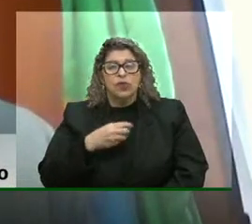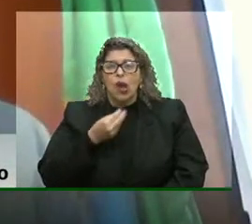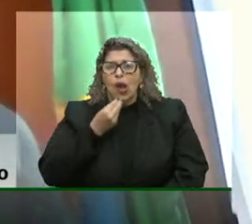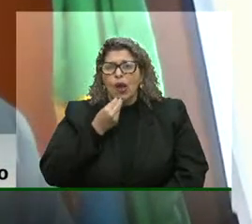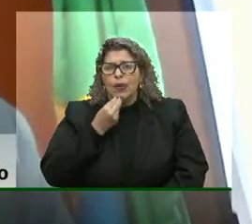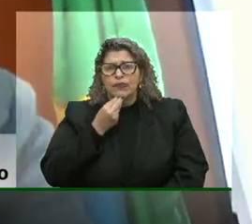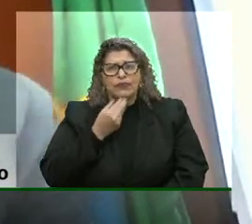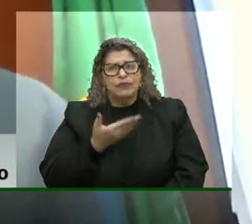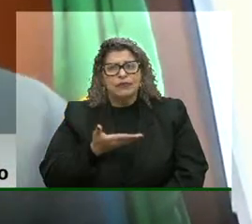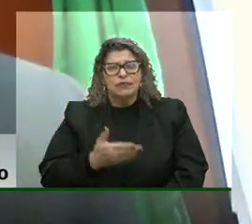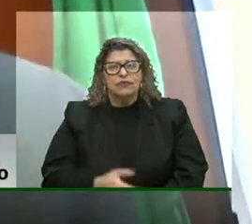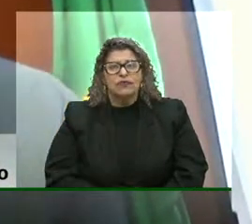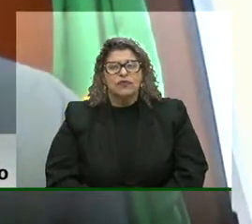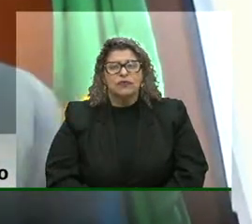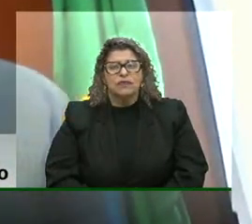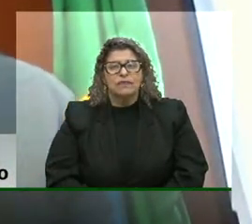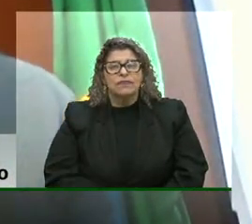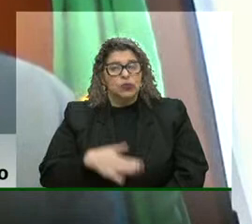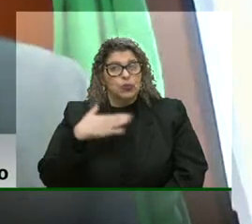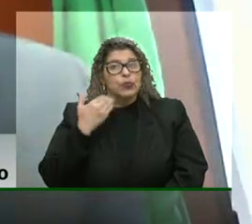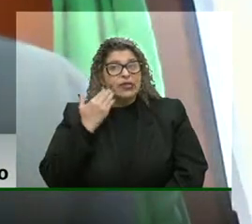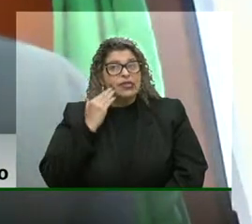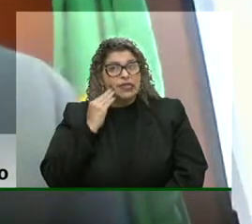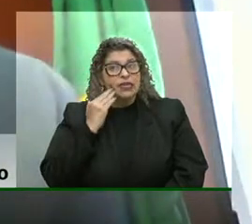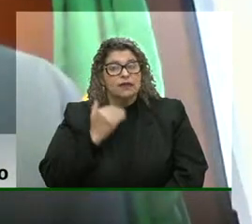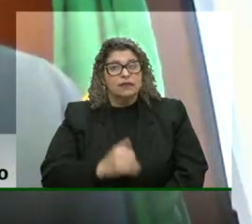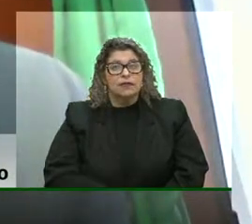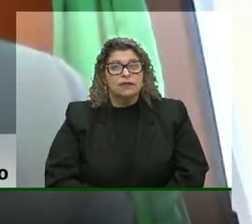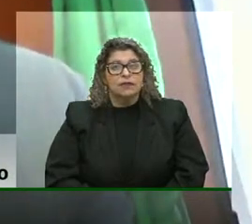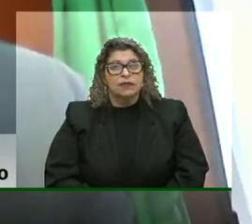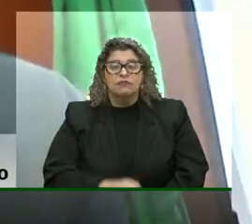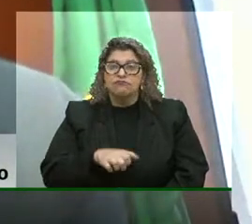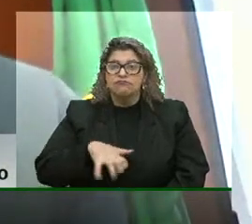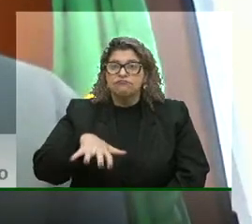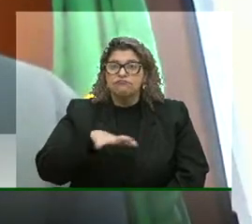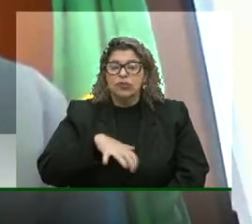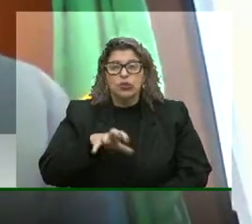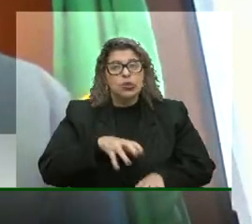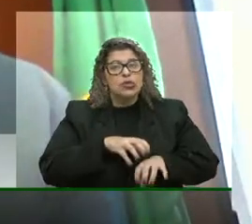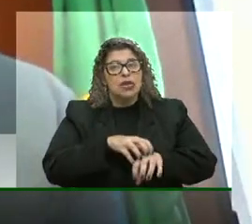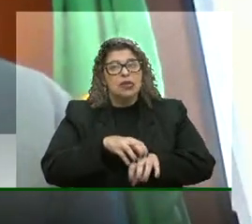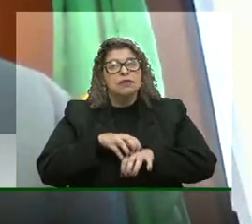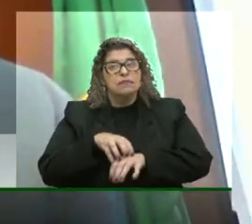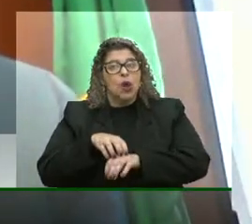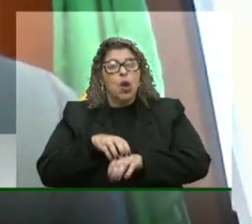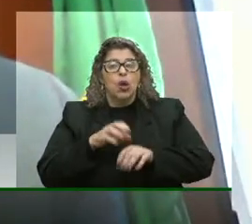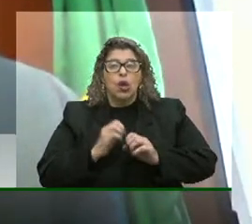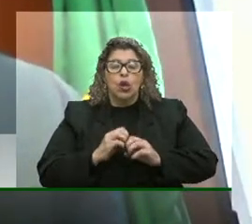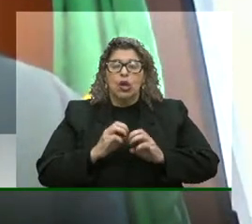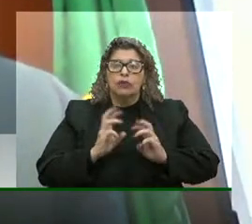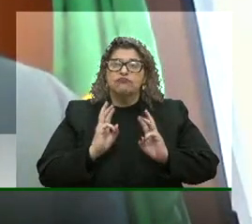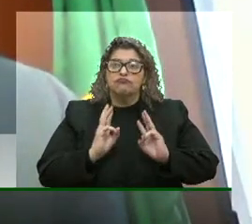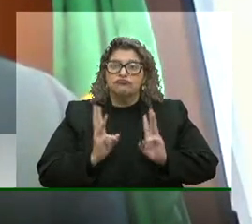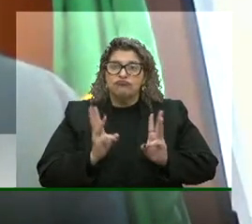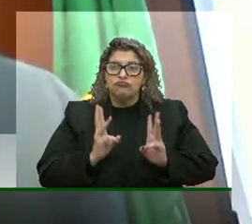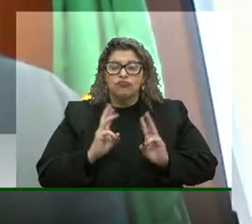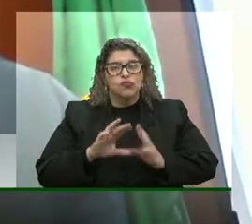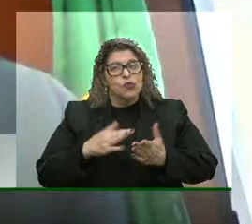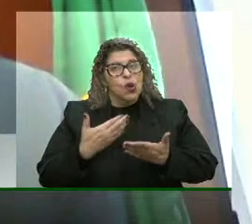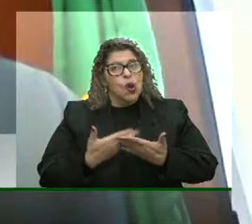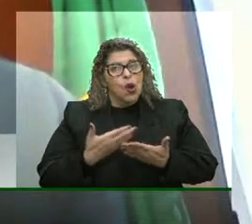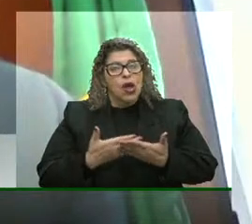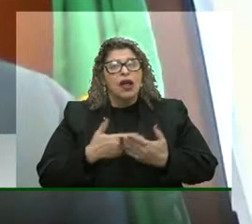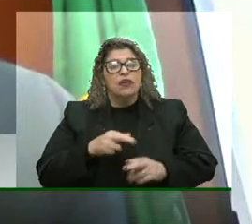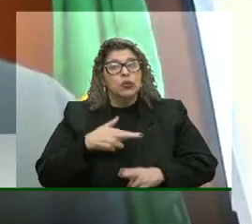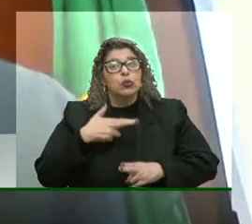obviamente, eu entendo que o setor de transporte escolar tenha sido duramente atingido pela suspensão